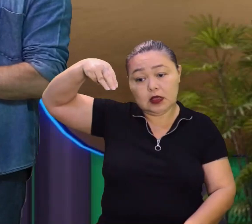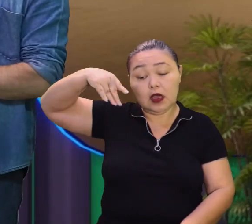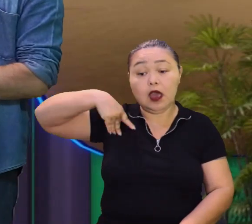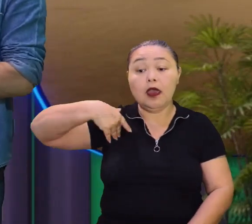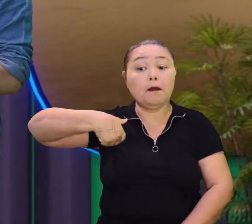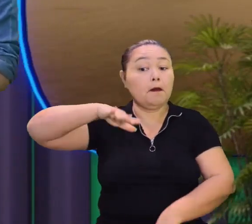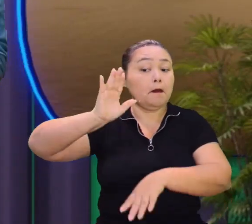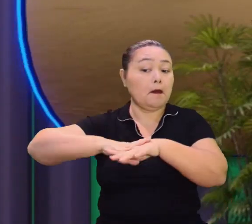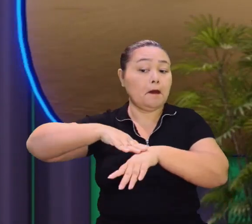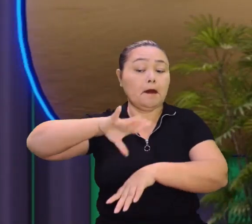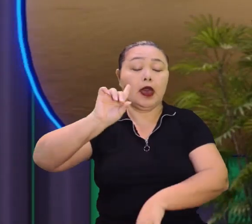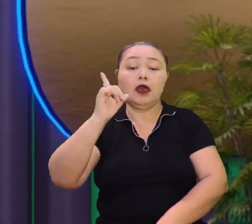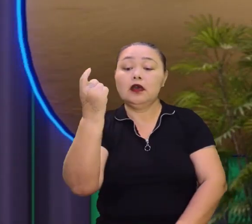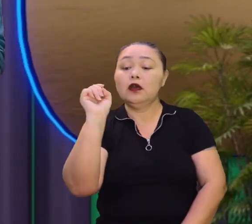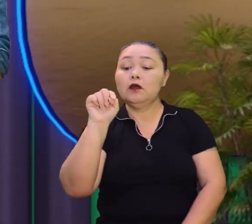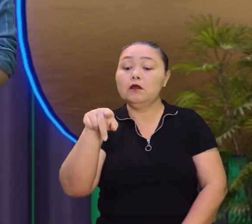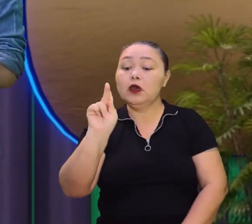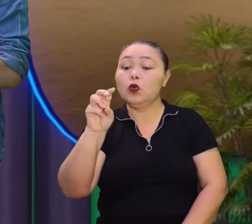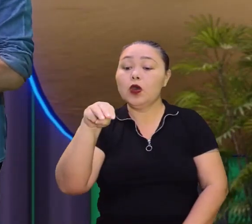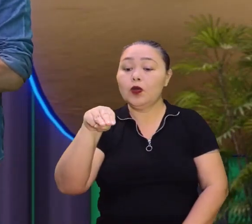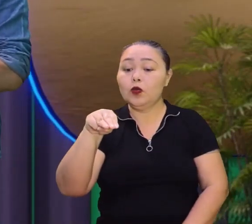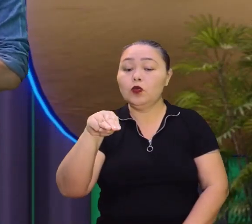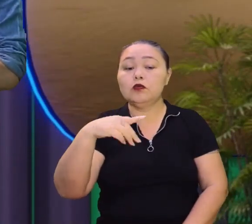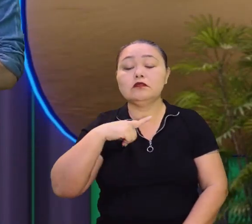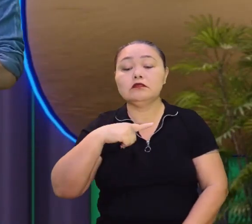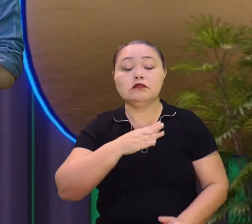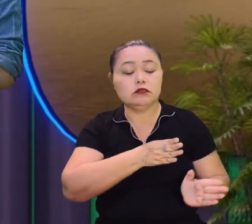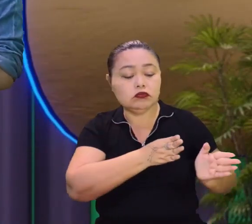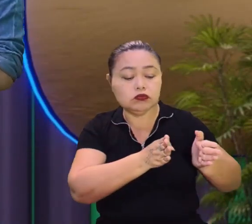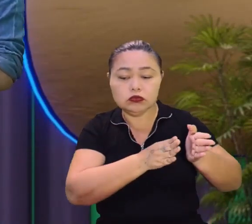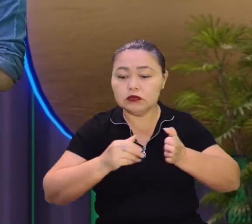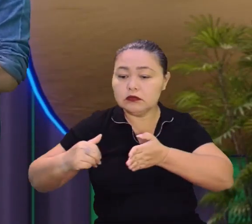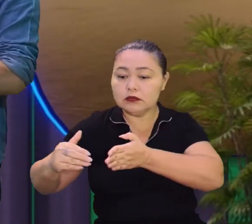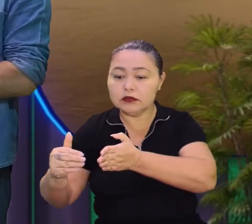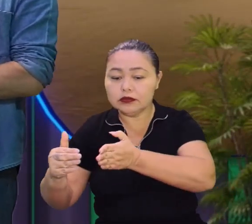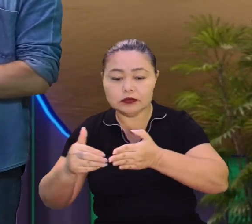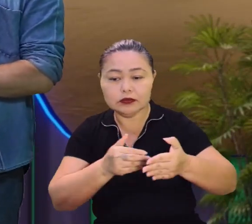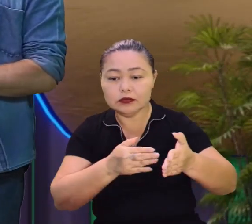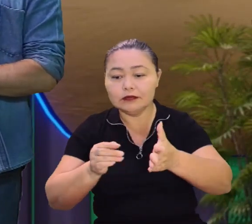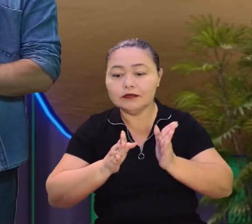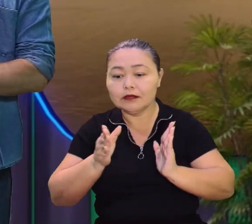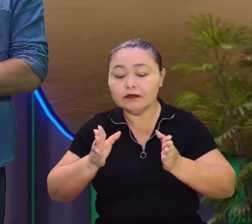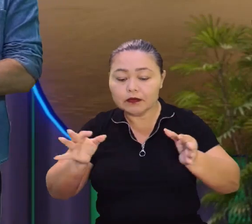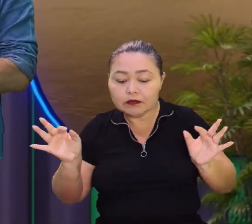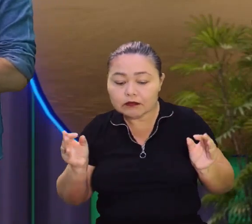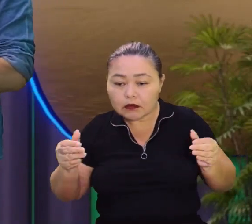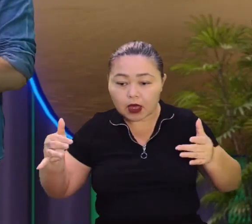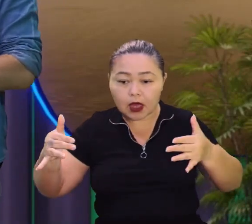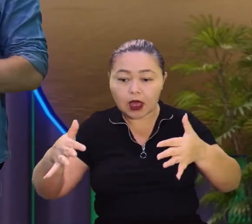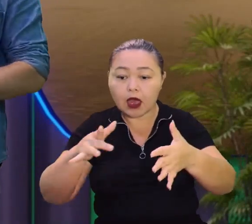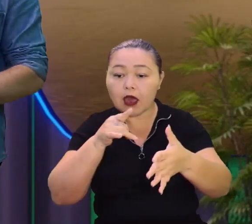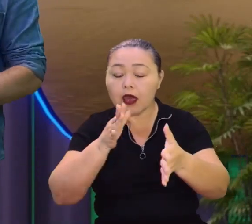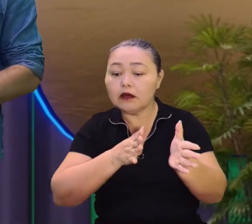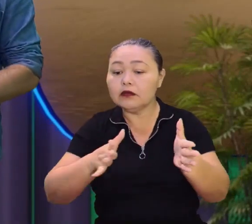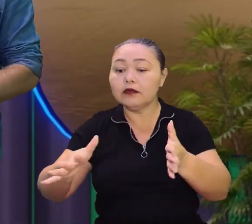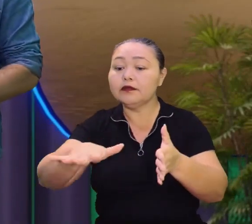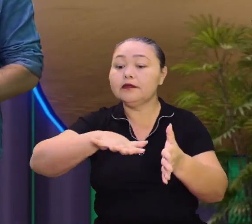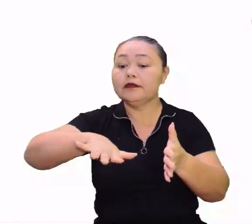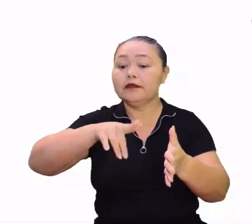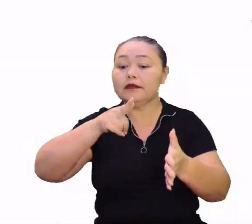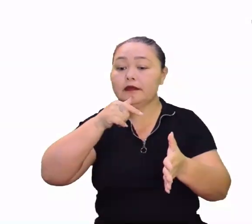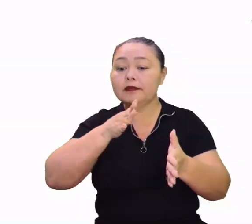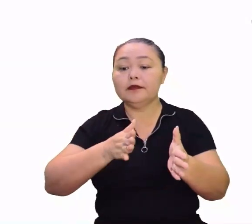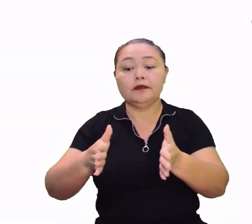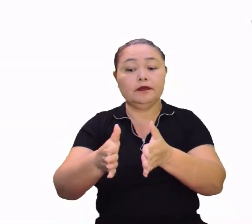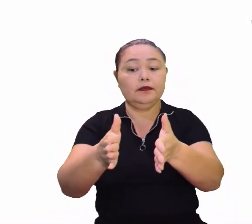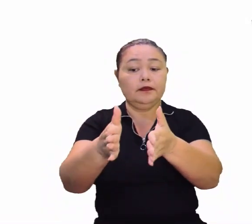Imagine só o tanto de rios que a gente tem aí, afluentes e subafluentes, né? Para formar essa grande bacia. Vamos lá,